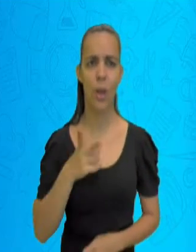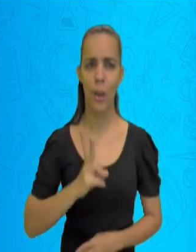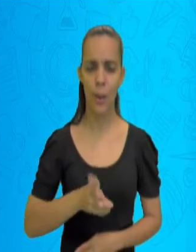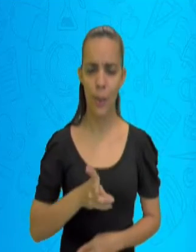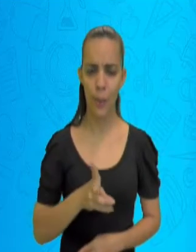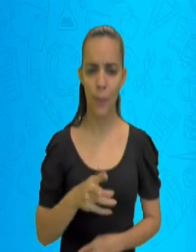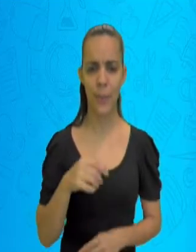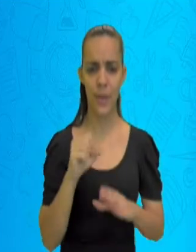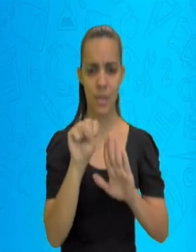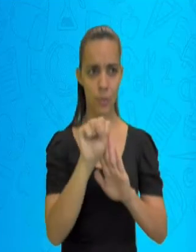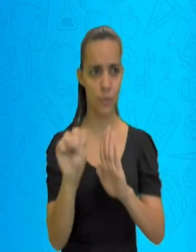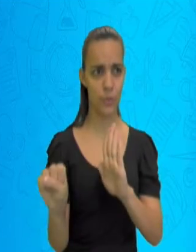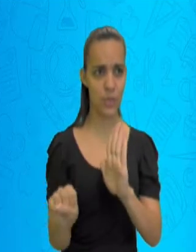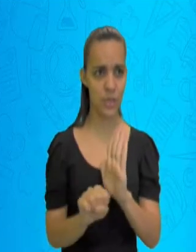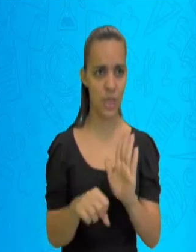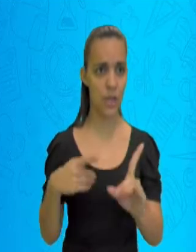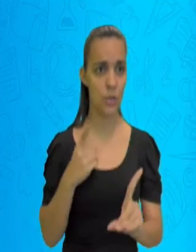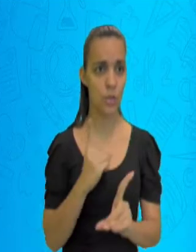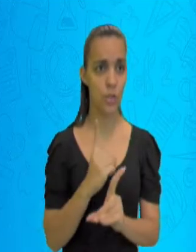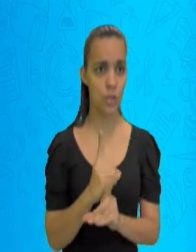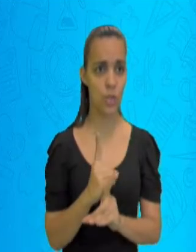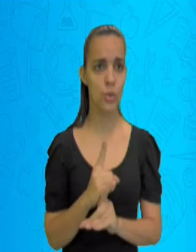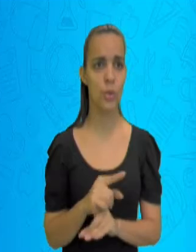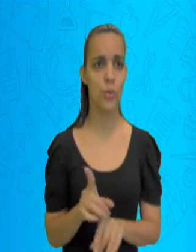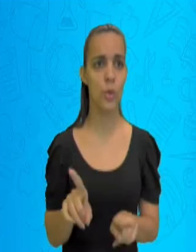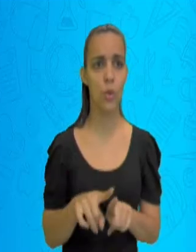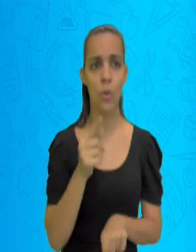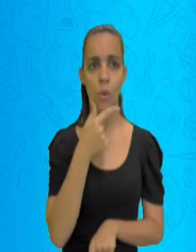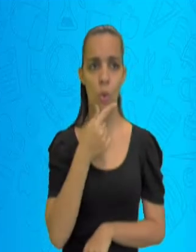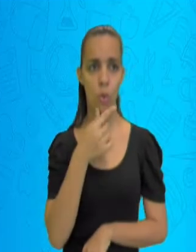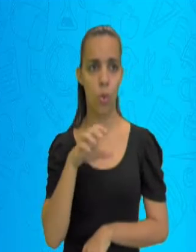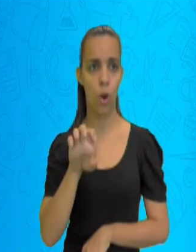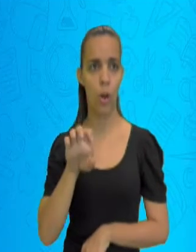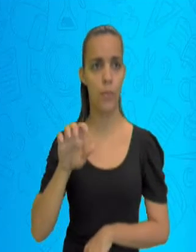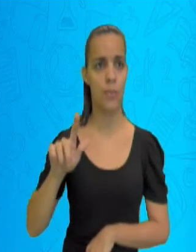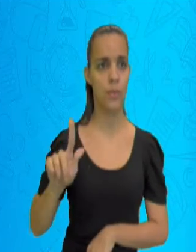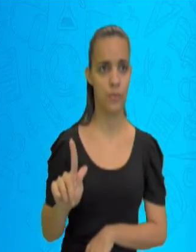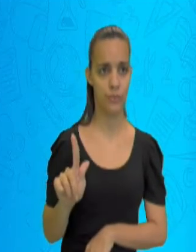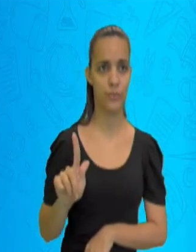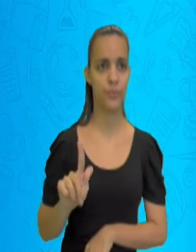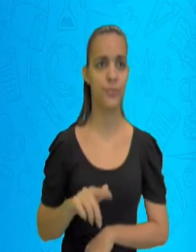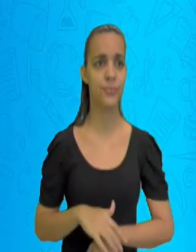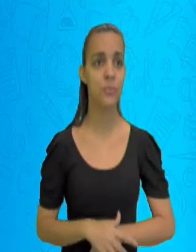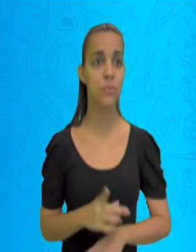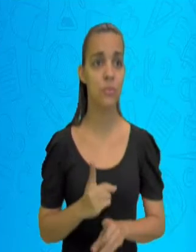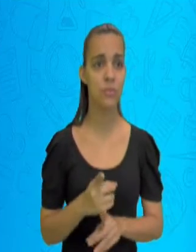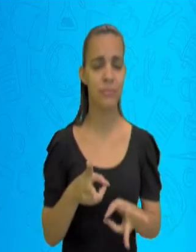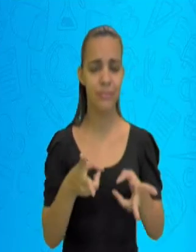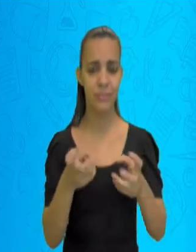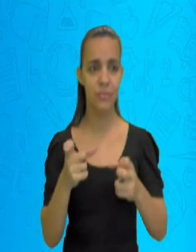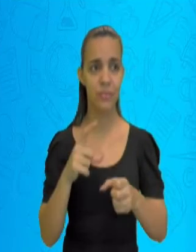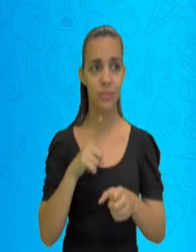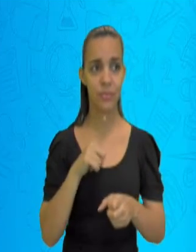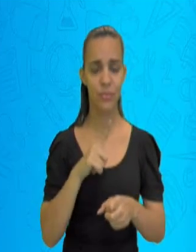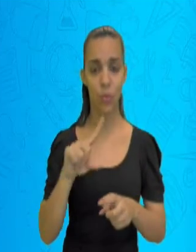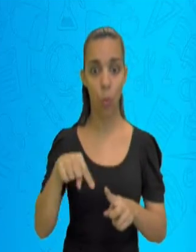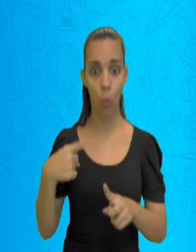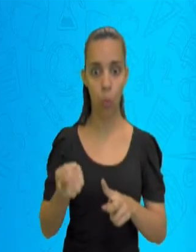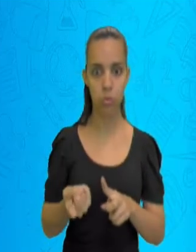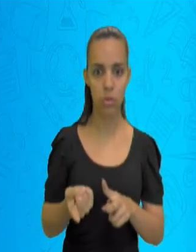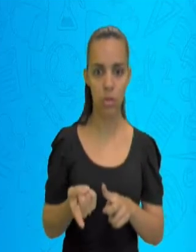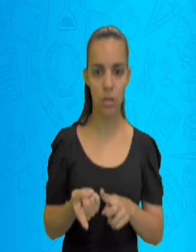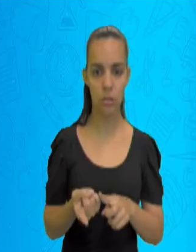século, Goldstein percebeu, encontrou, confirmou a presença de uma outra